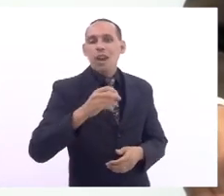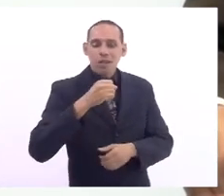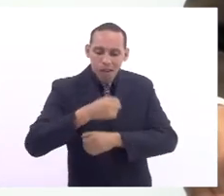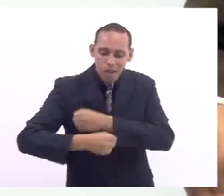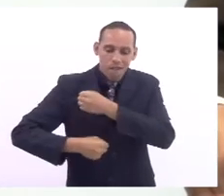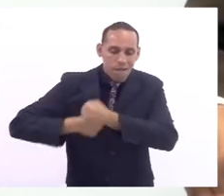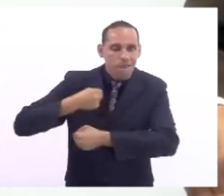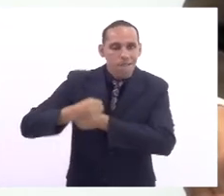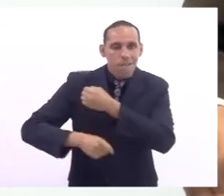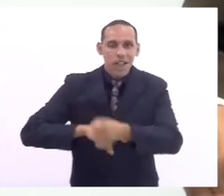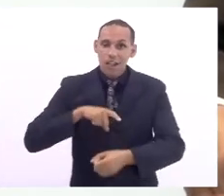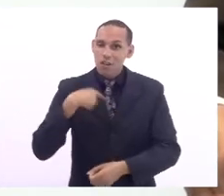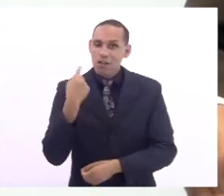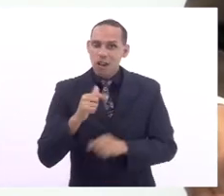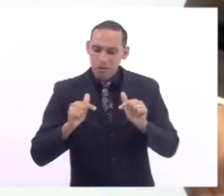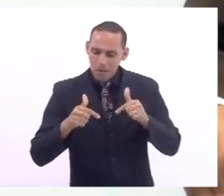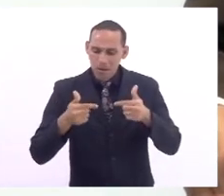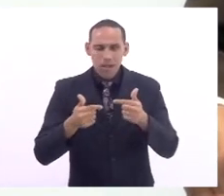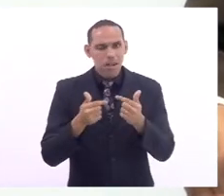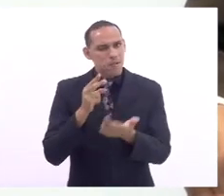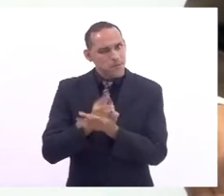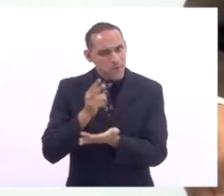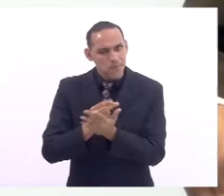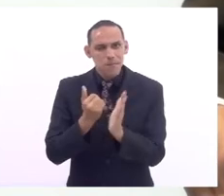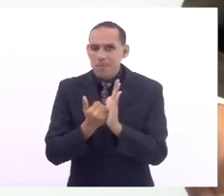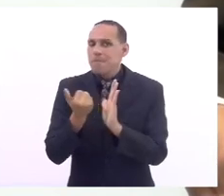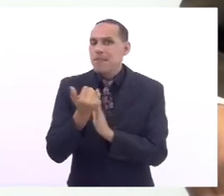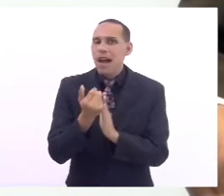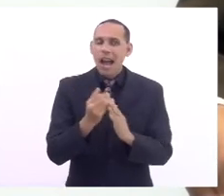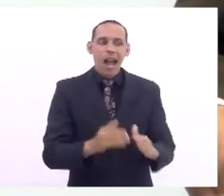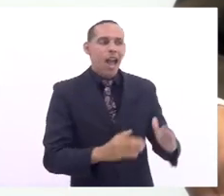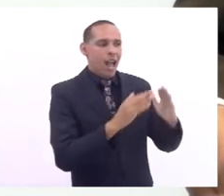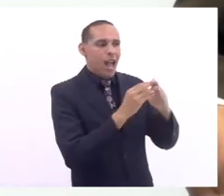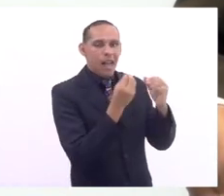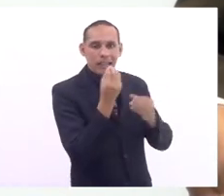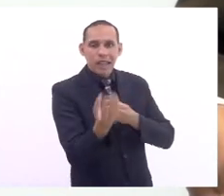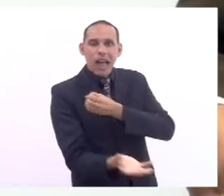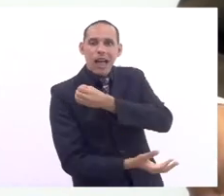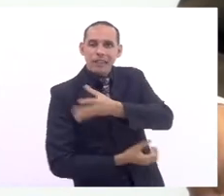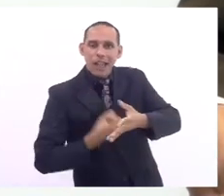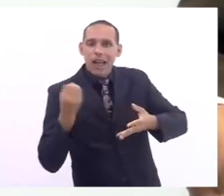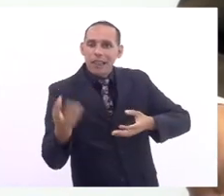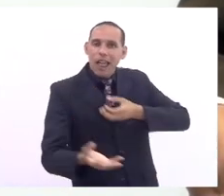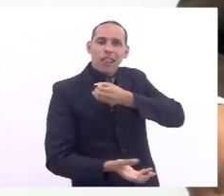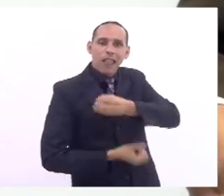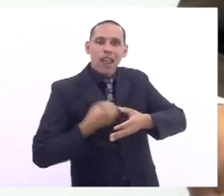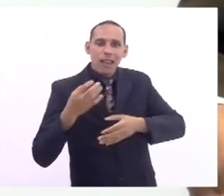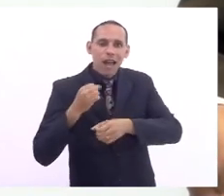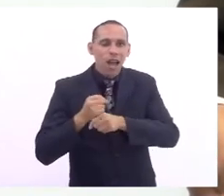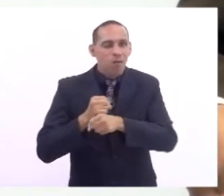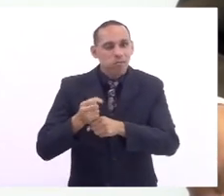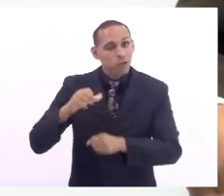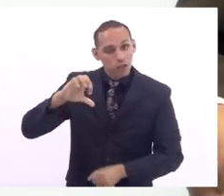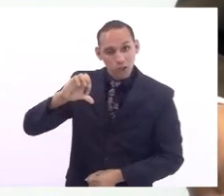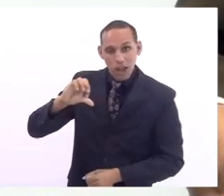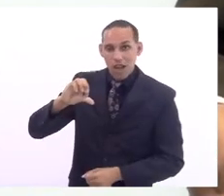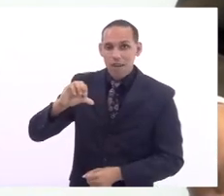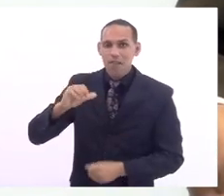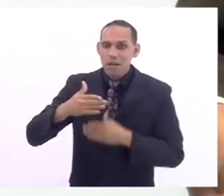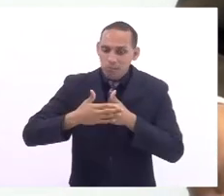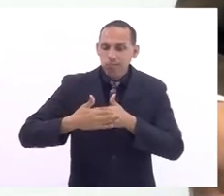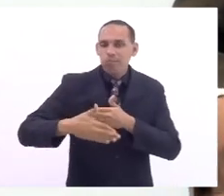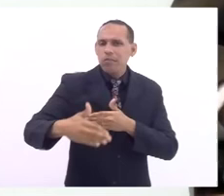fortalece a nossa atuação nessa casa para nos trabalhou entregou que entregou até aqui nesses 9 anos vai entregar muito